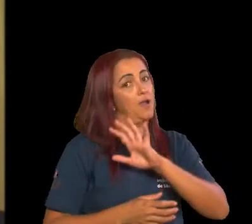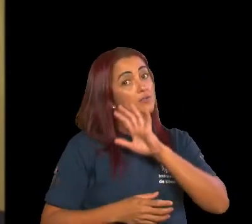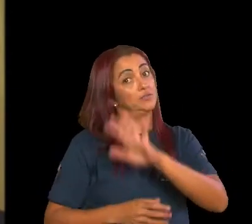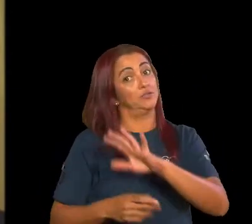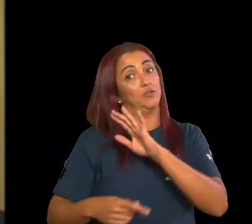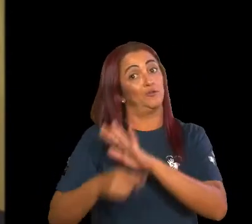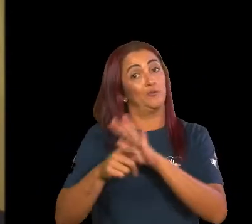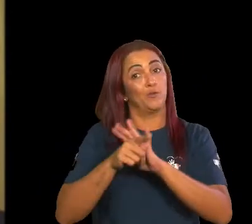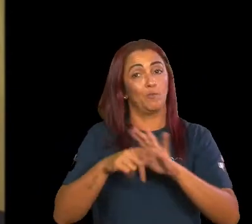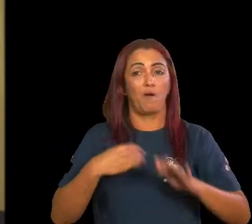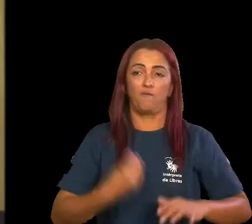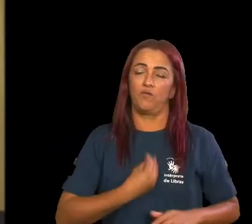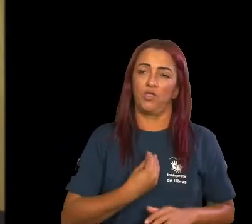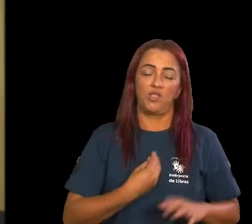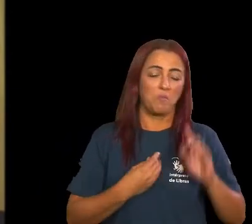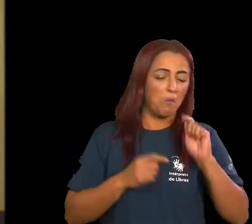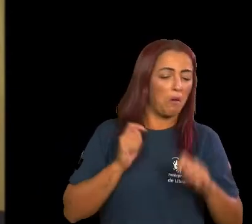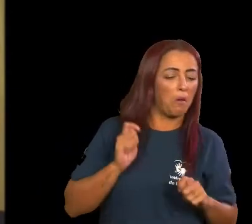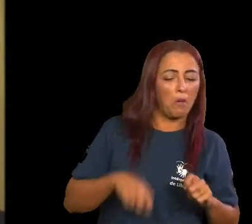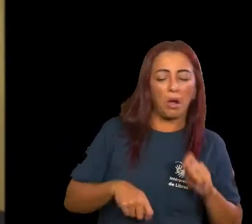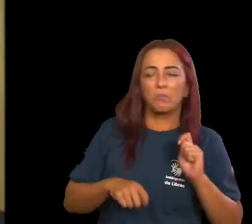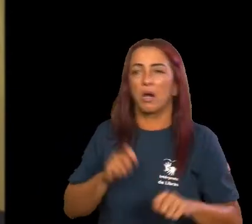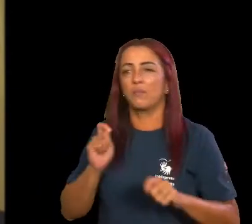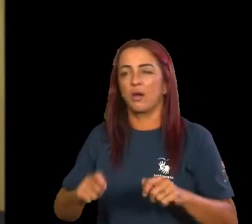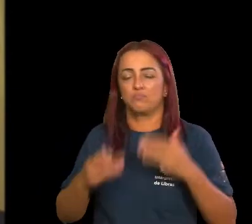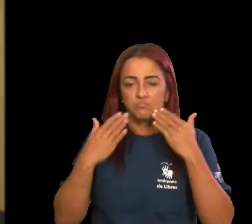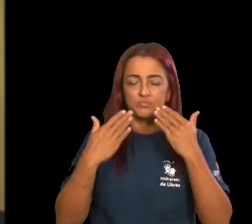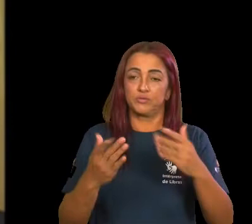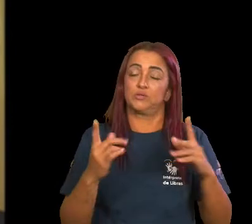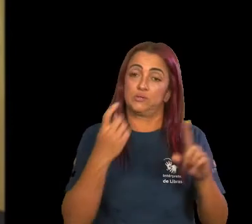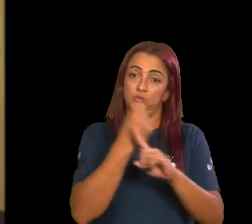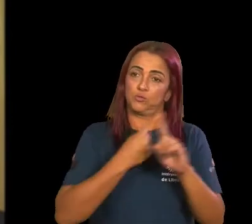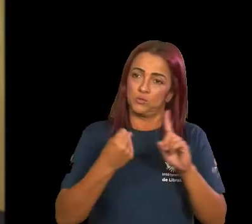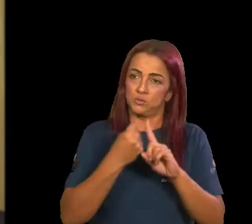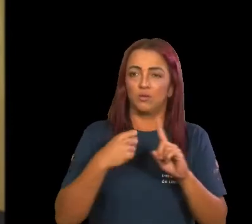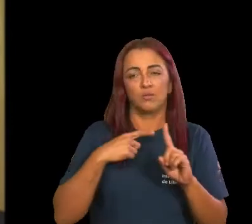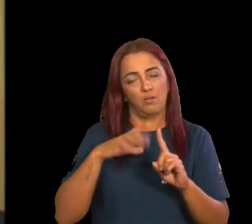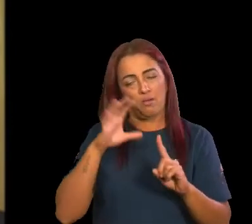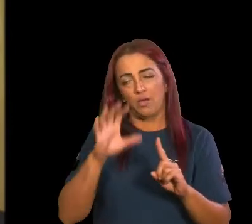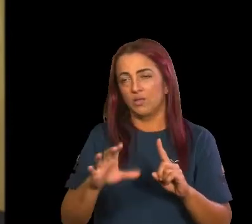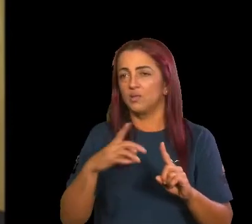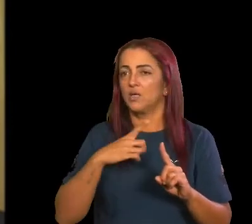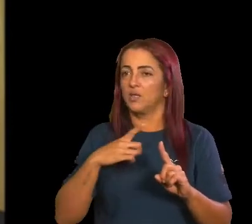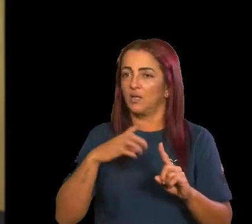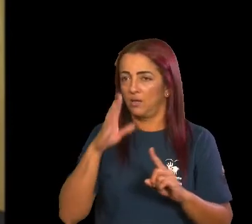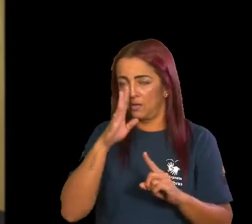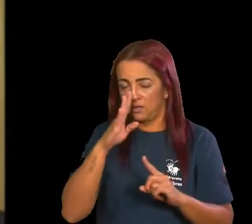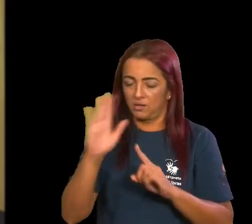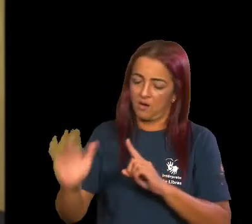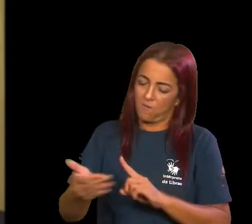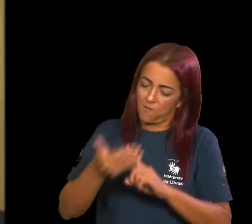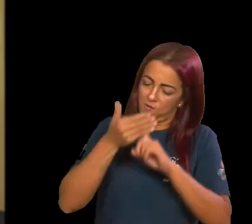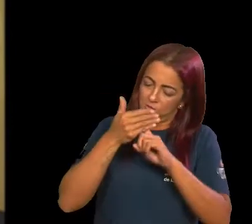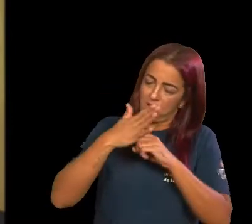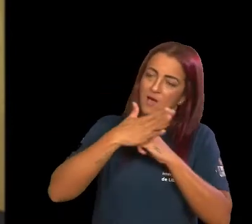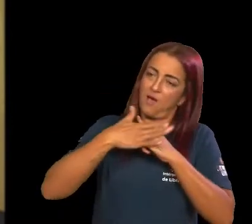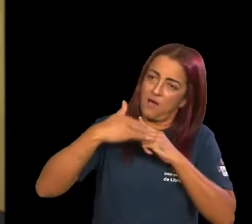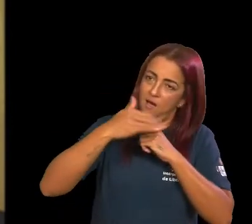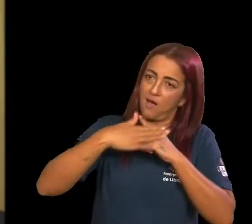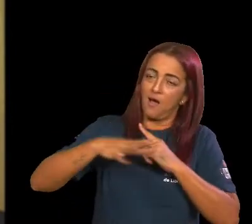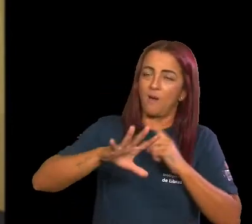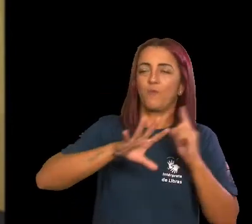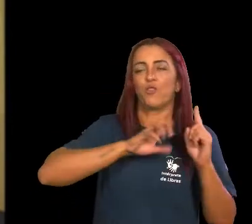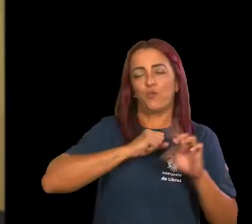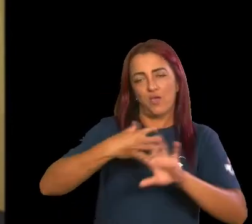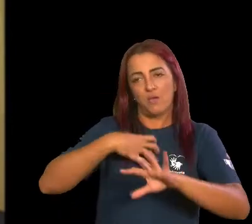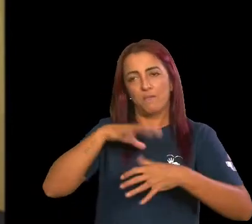a não perder a capacidade de me indignar frente às questões sociais. Ele tem uma escuta acolhedora, amorosa,